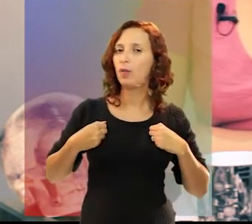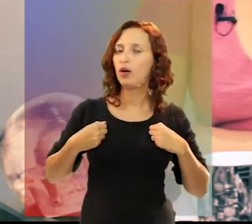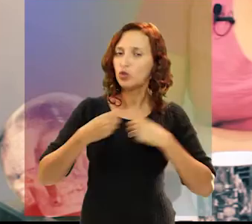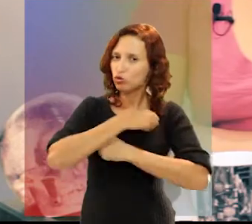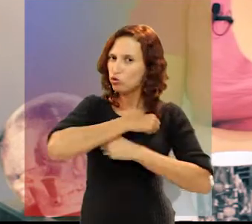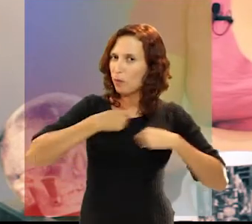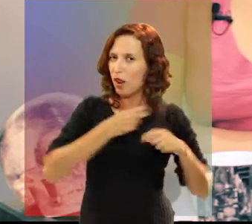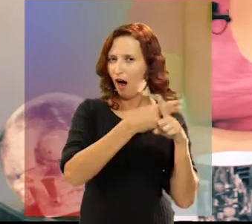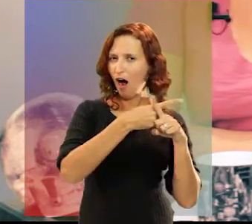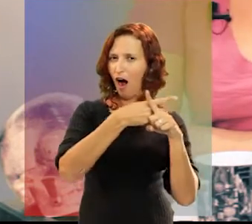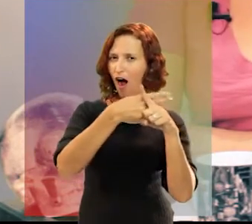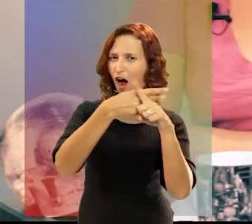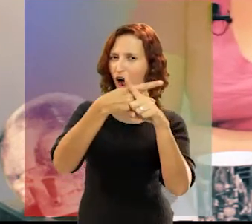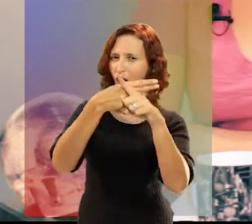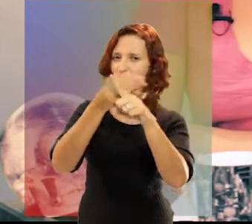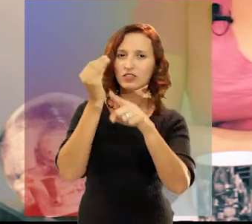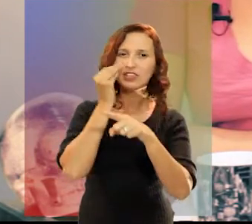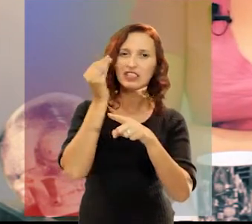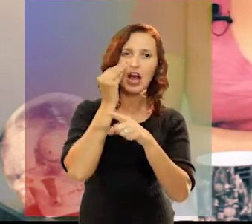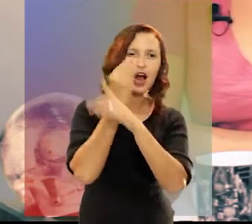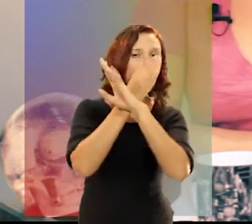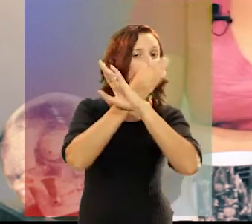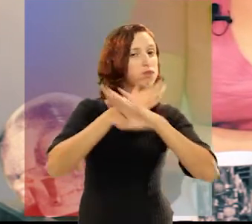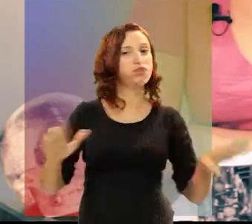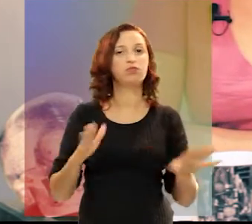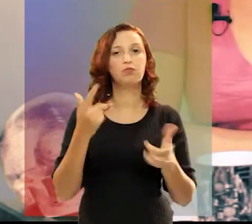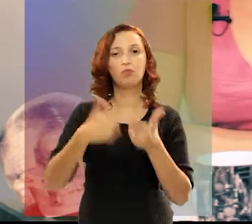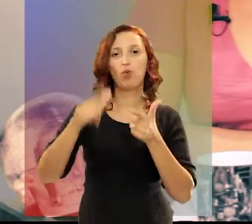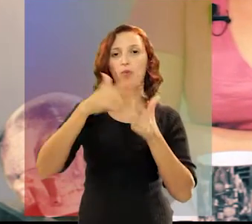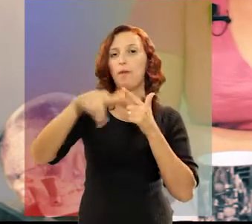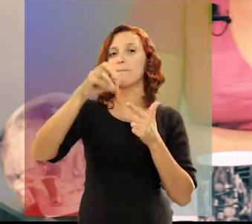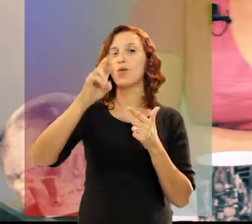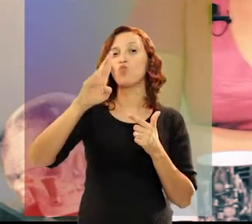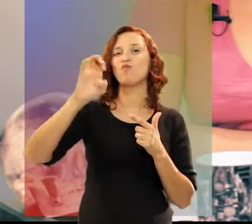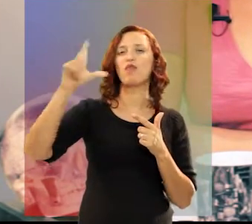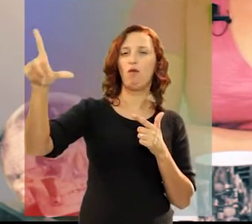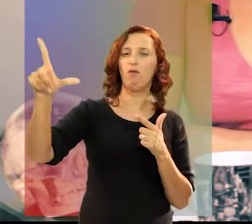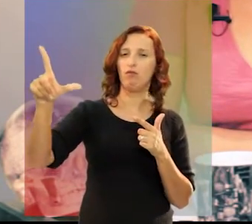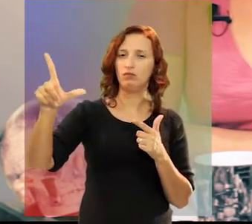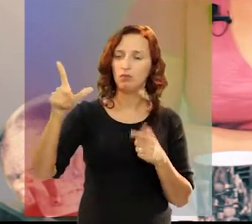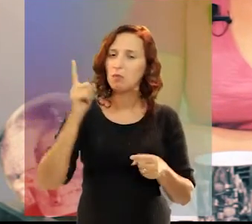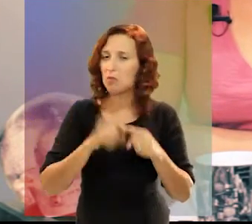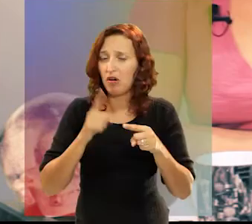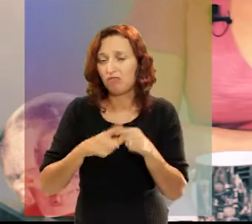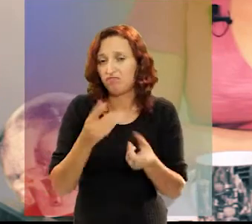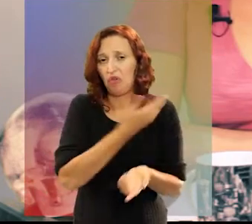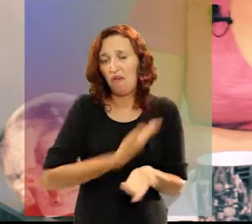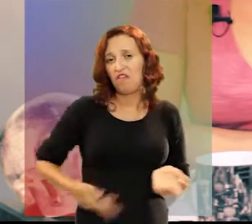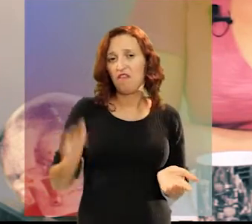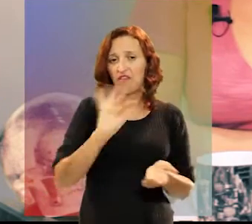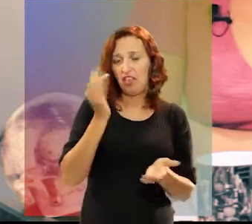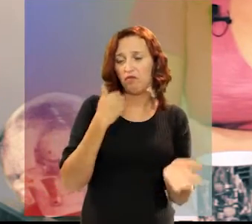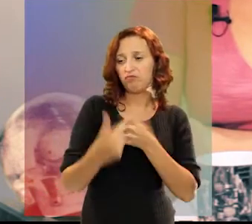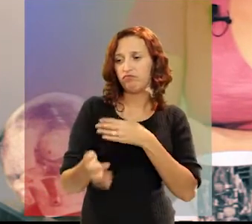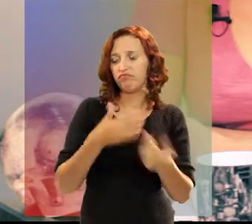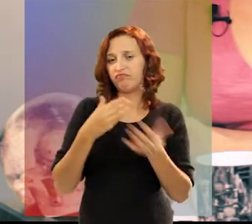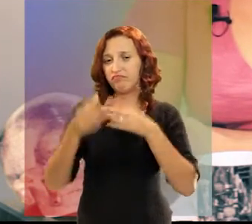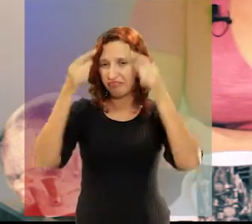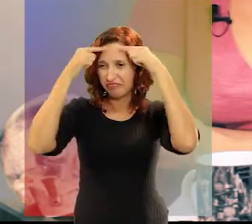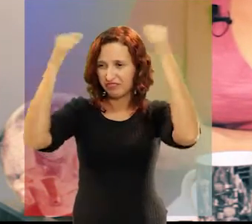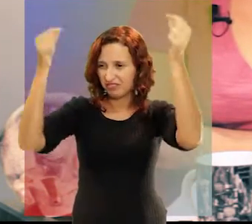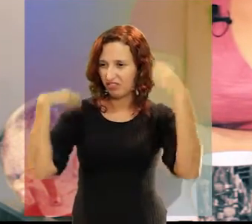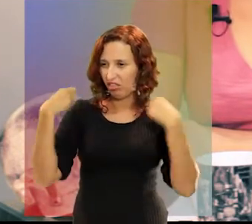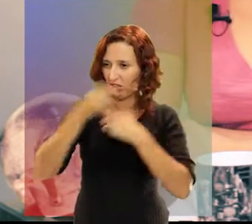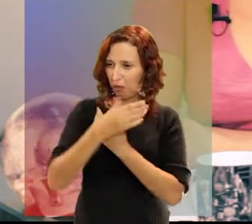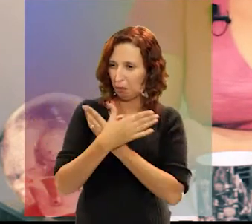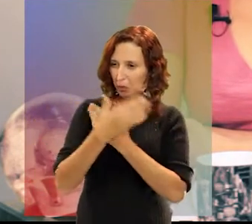aí o Super-Homem é que vai tentar acabar com o problema da moralidade de Gotham, porque pro governo federal pouco importa quem é esse